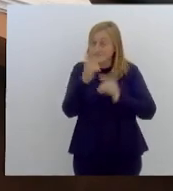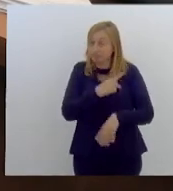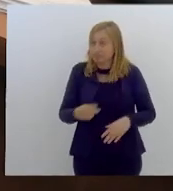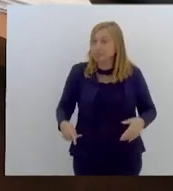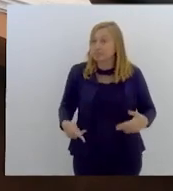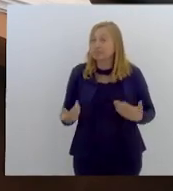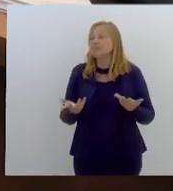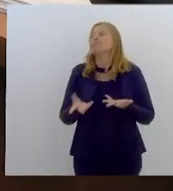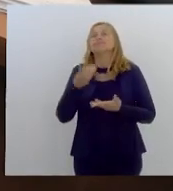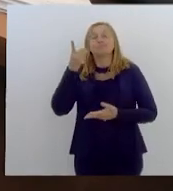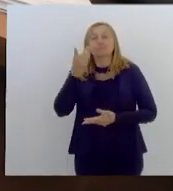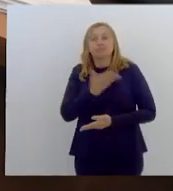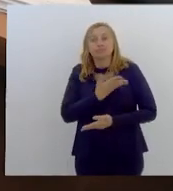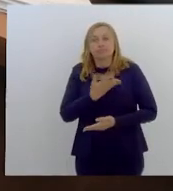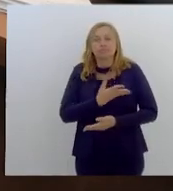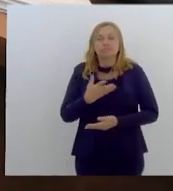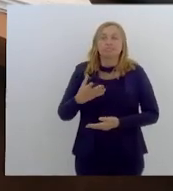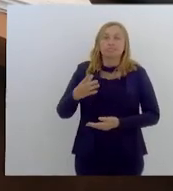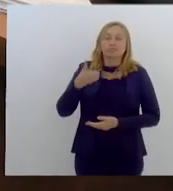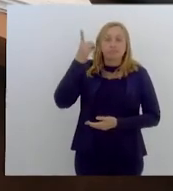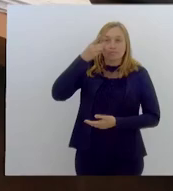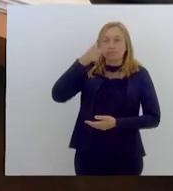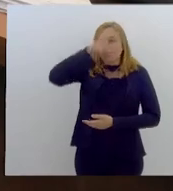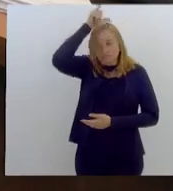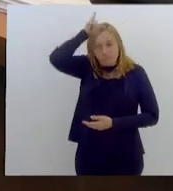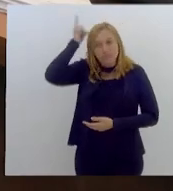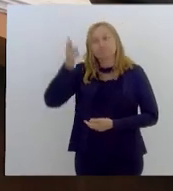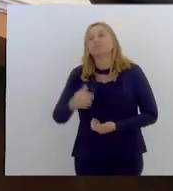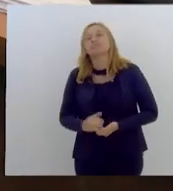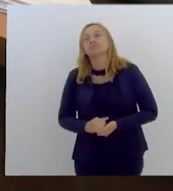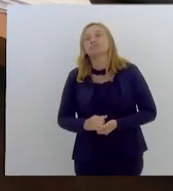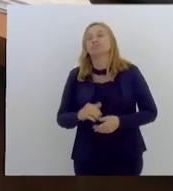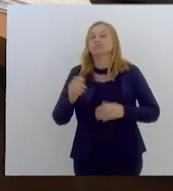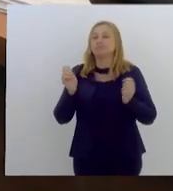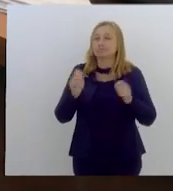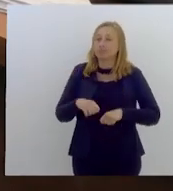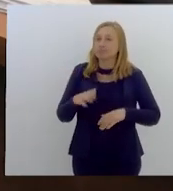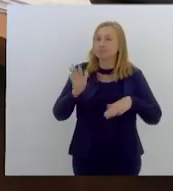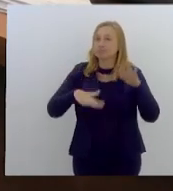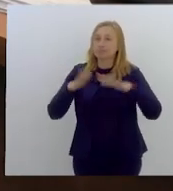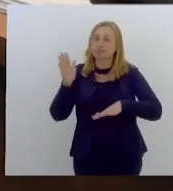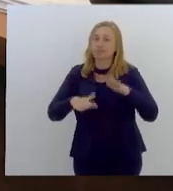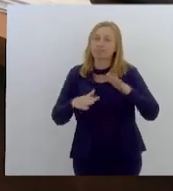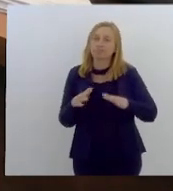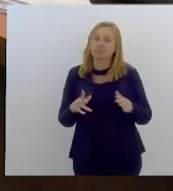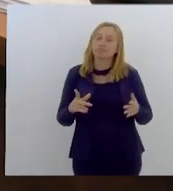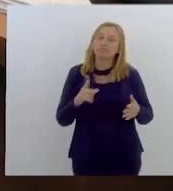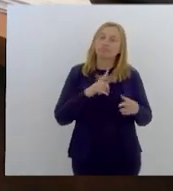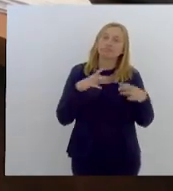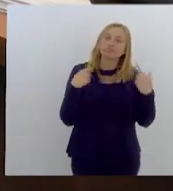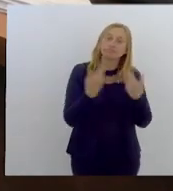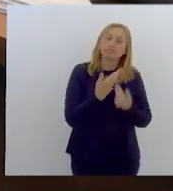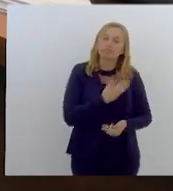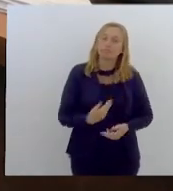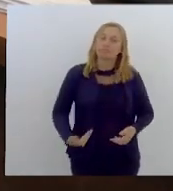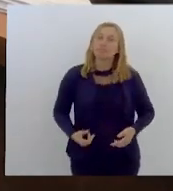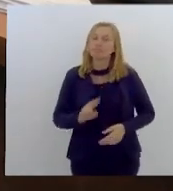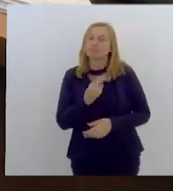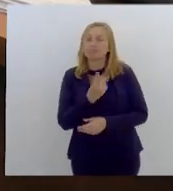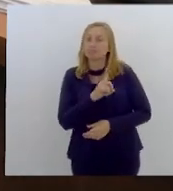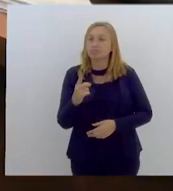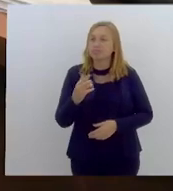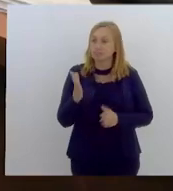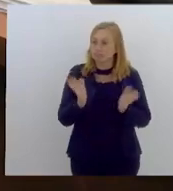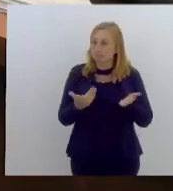ao colega deputado Luiz Paulo a possibilidade, independentemente de já ter ocorrido audiência pública ou não, hoje